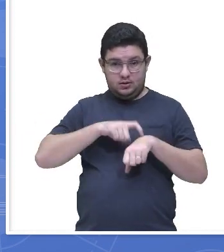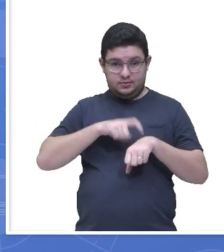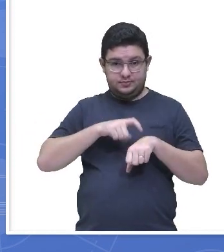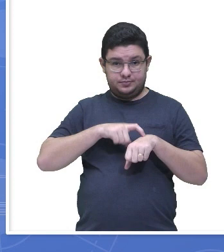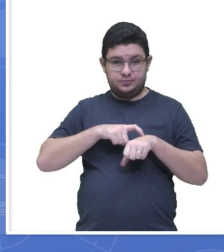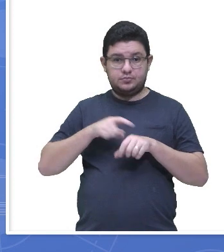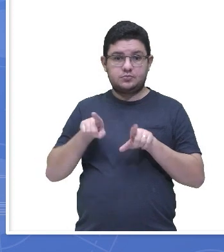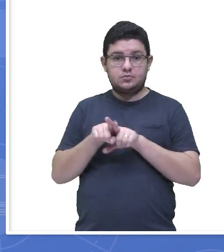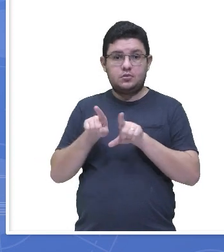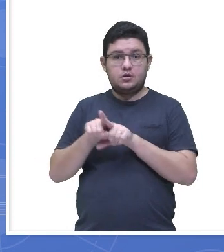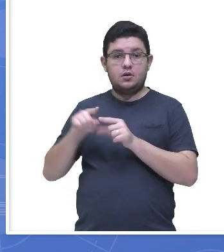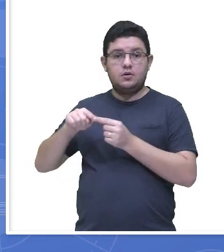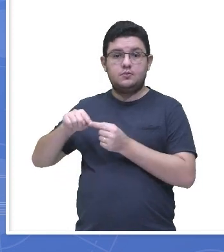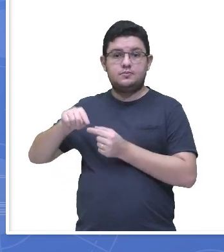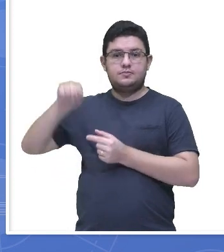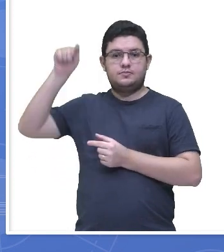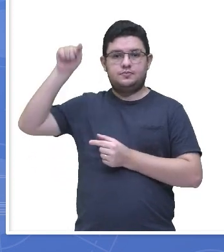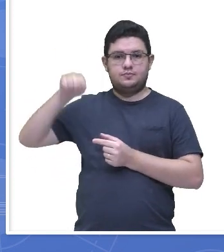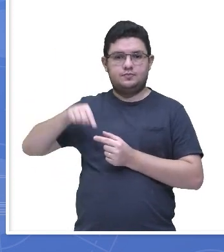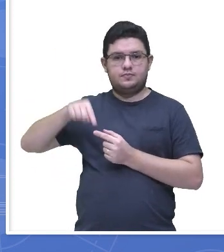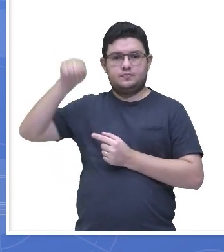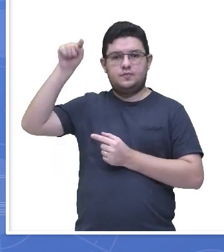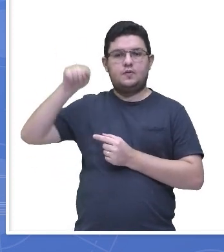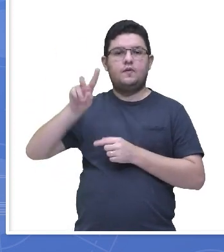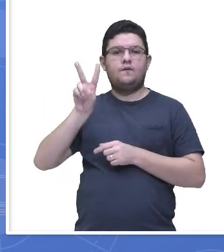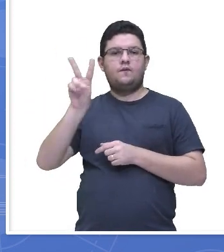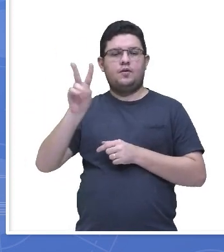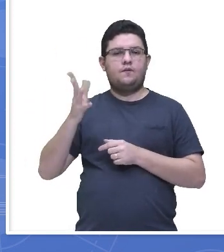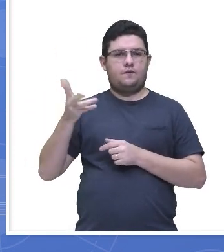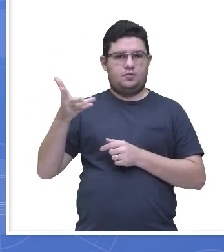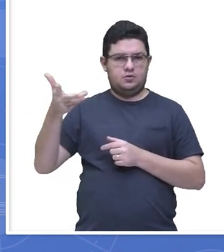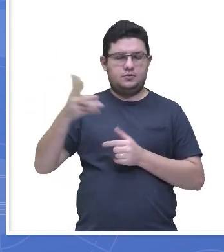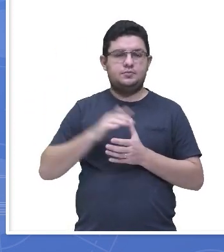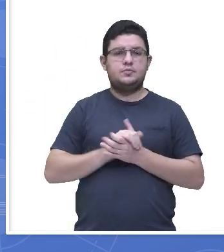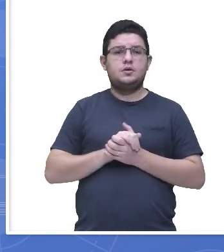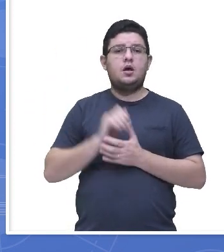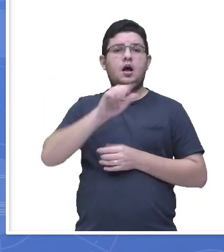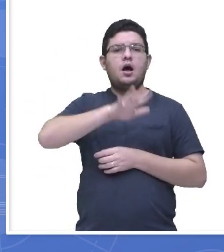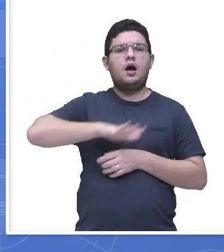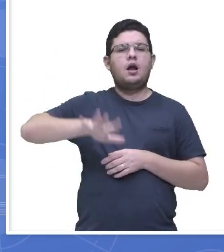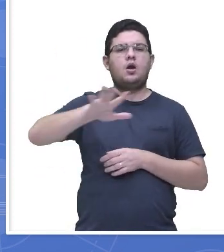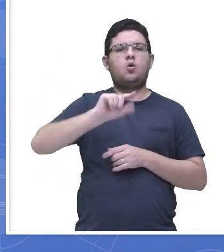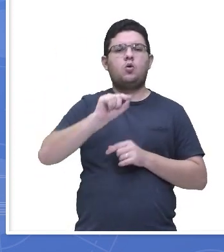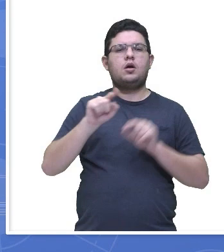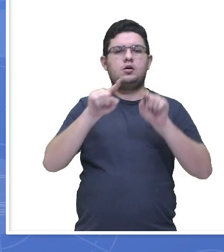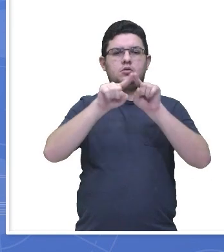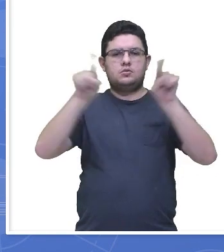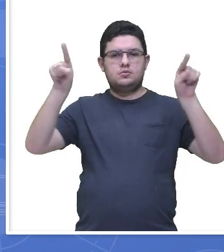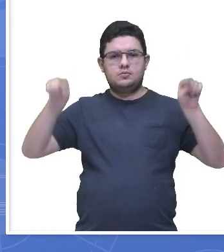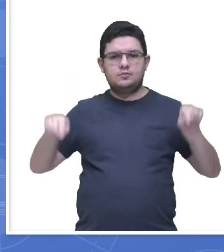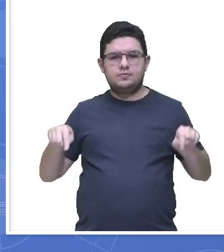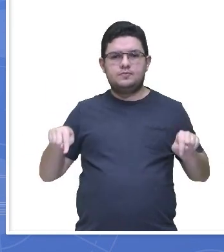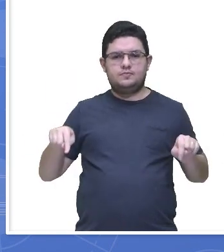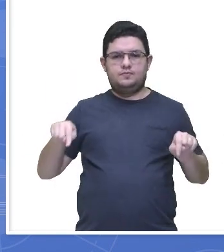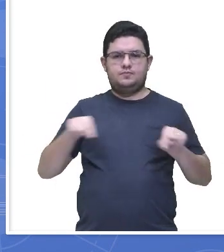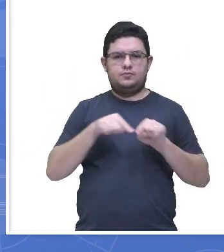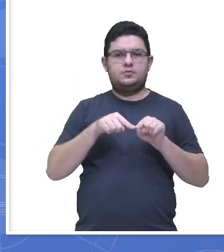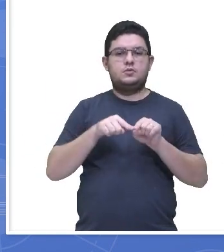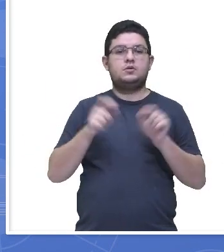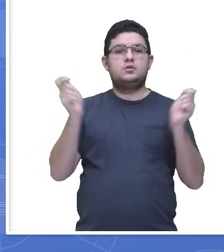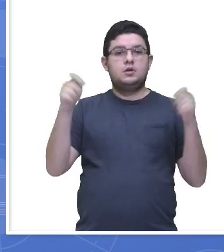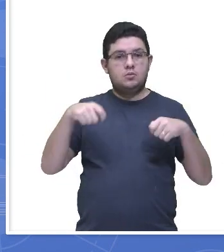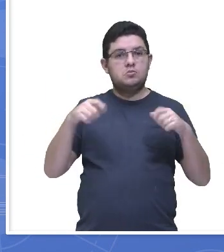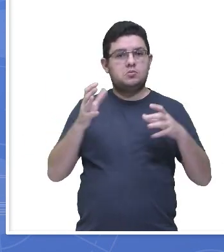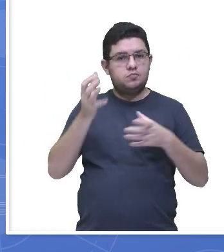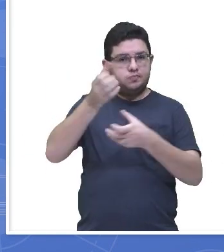que representa a velocidade. Então, essa área ela é um retângulo, né? E você pode, então, calcular a área